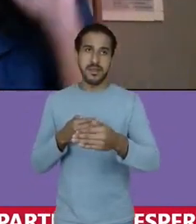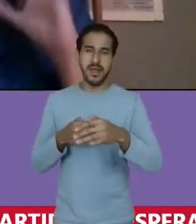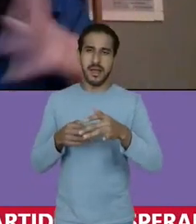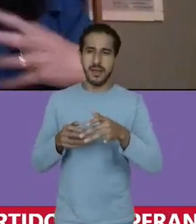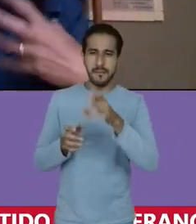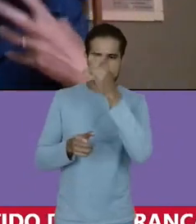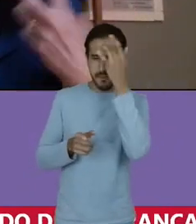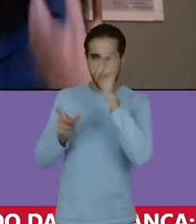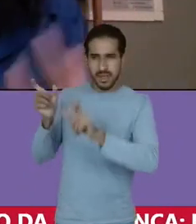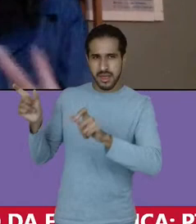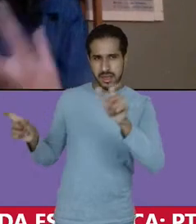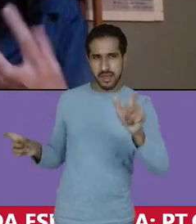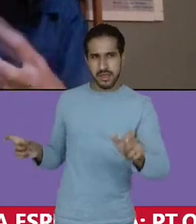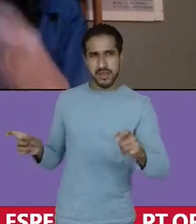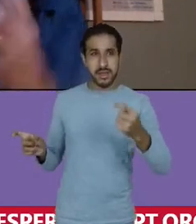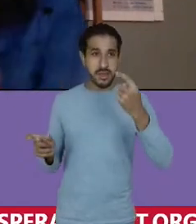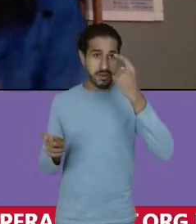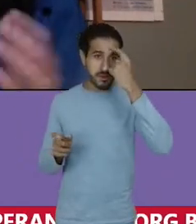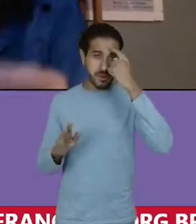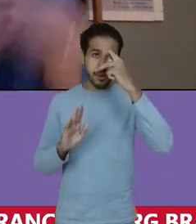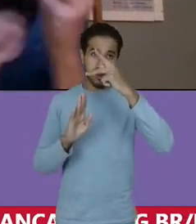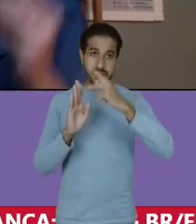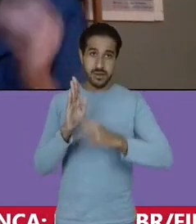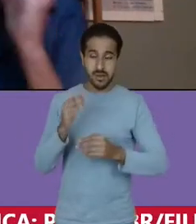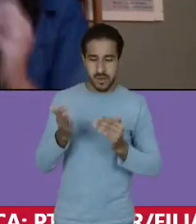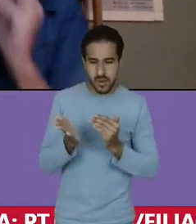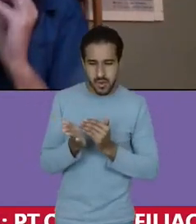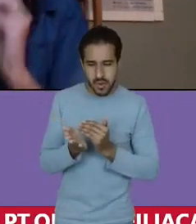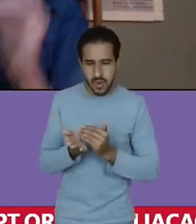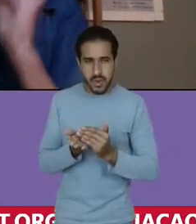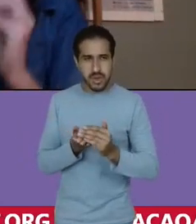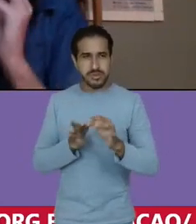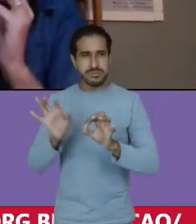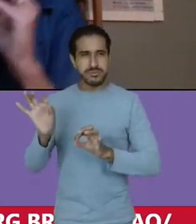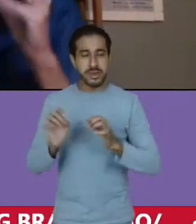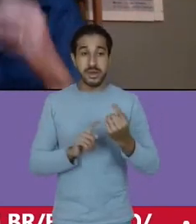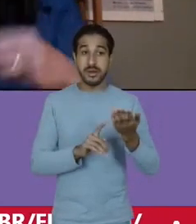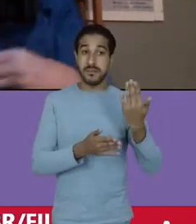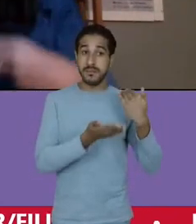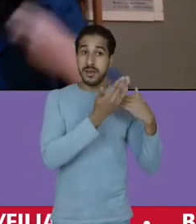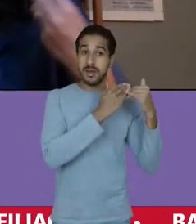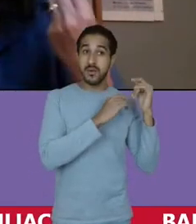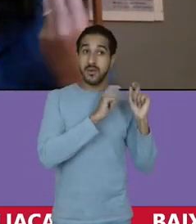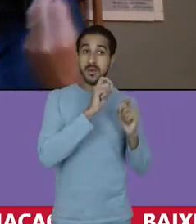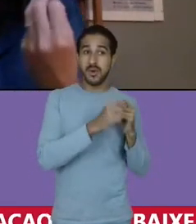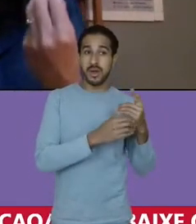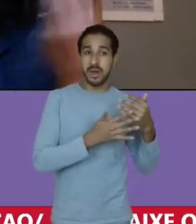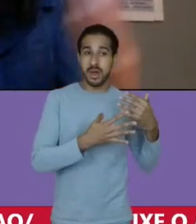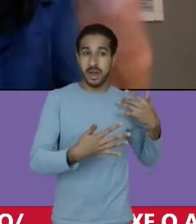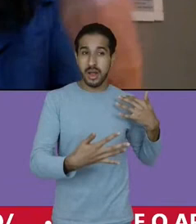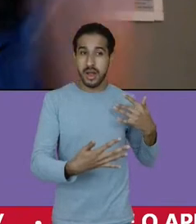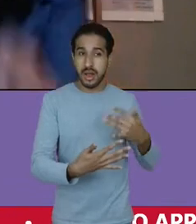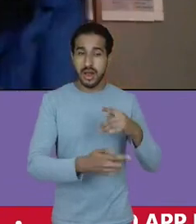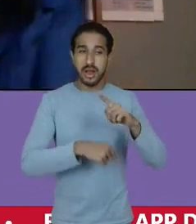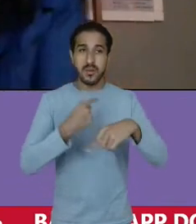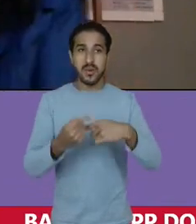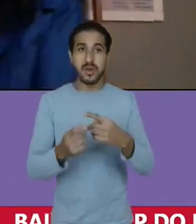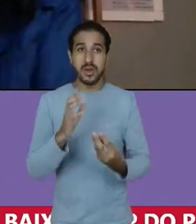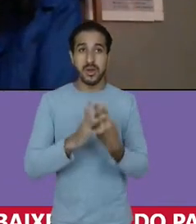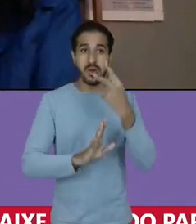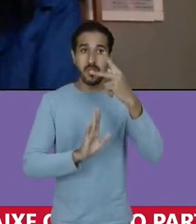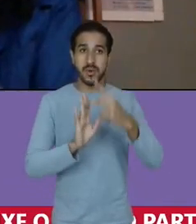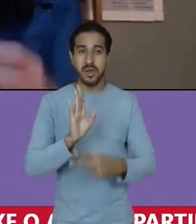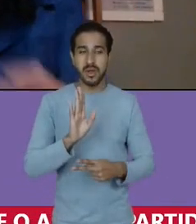pessoas que pensaram esse projeto, que começaram a formular lá atrás o que veio a dar no